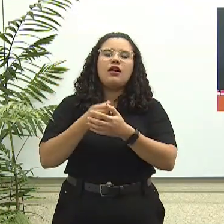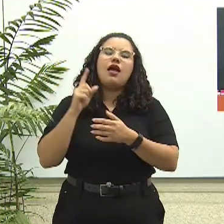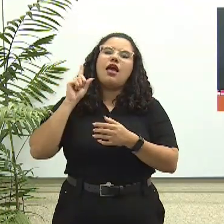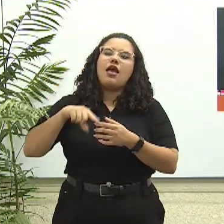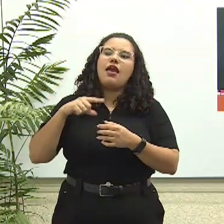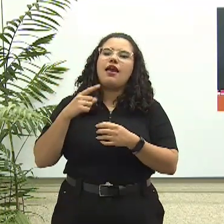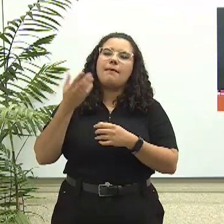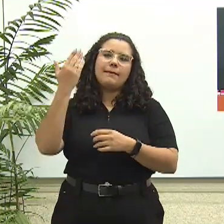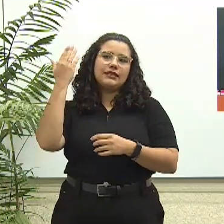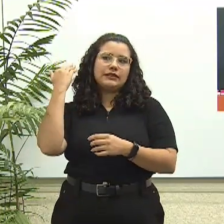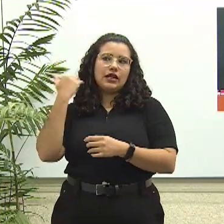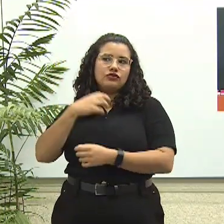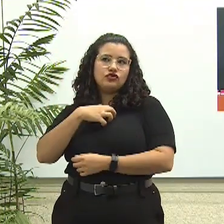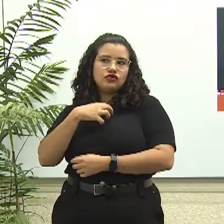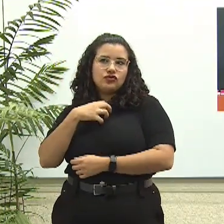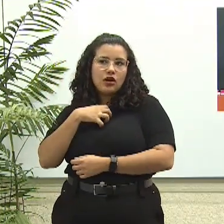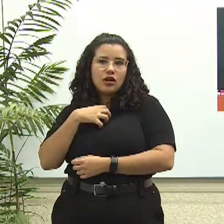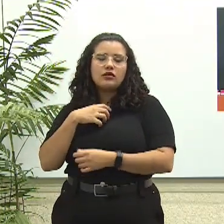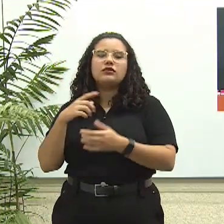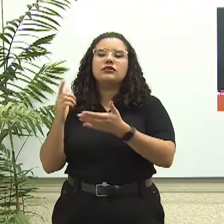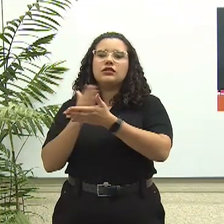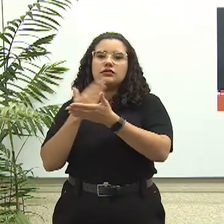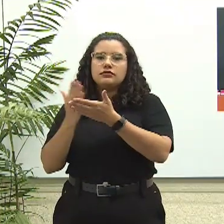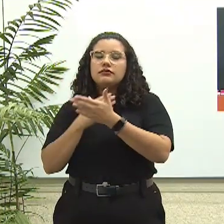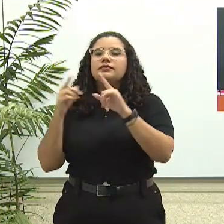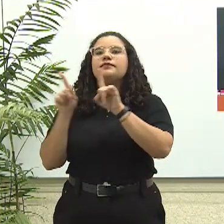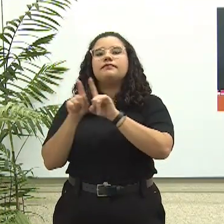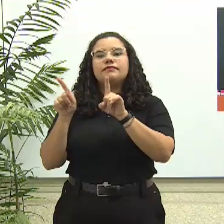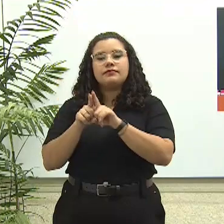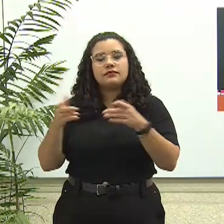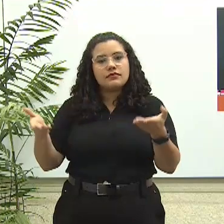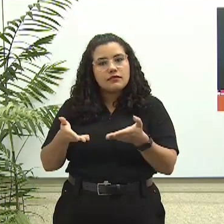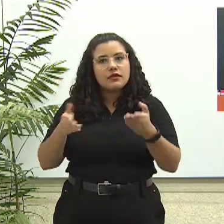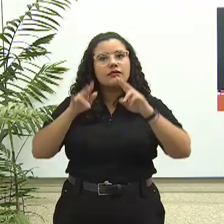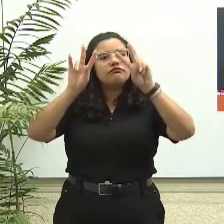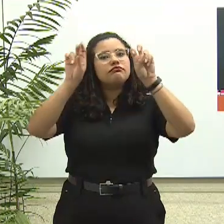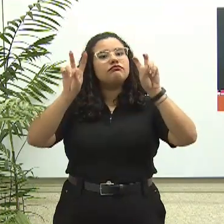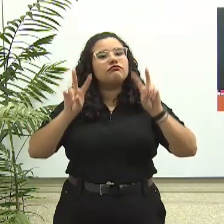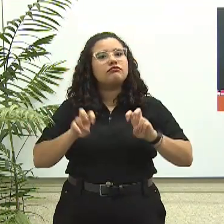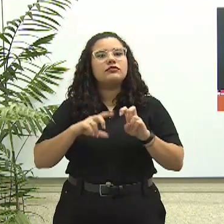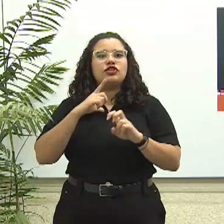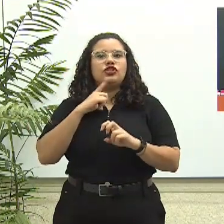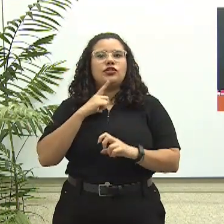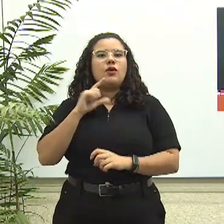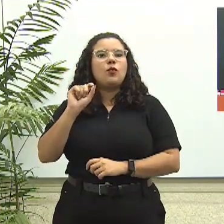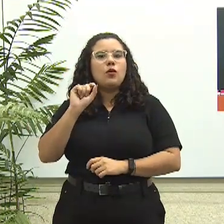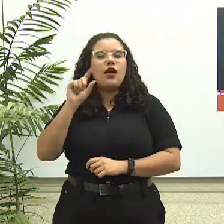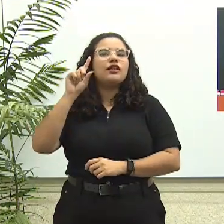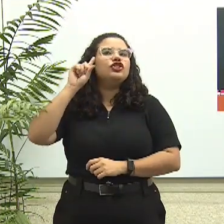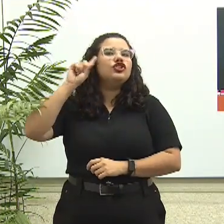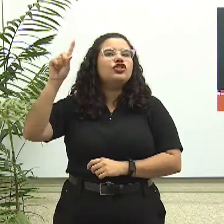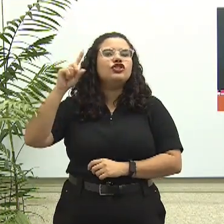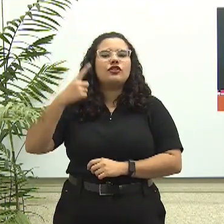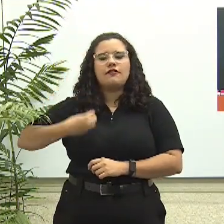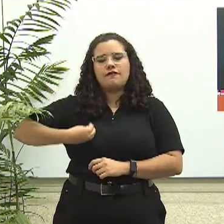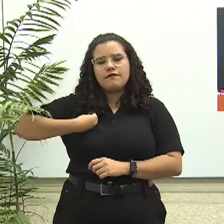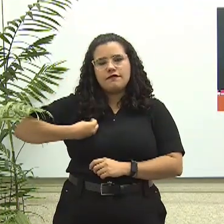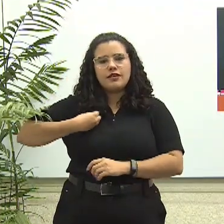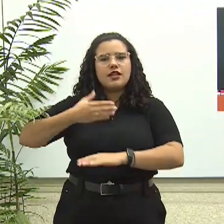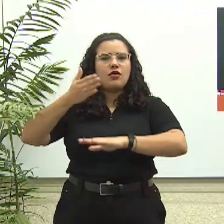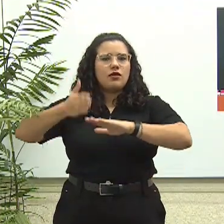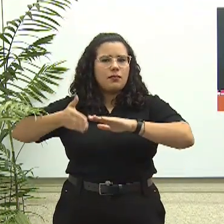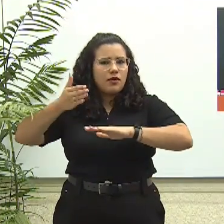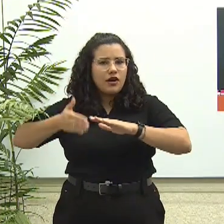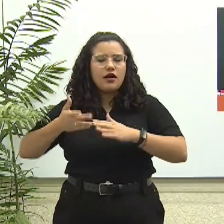acumula também as questões mais candentes que estão sendo colocadas na ordem do dia da vida contemporânea tanto a vida